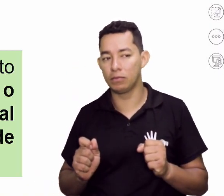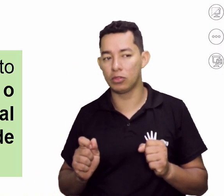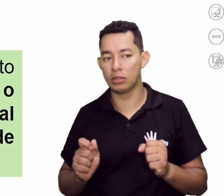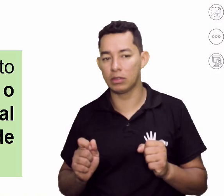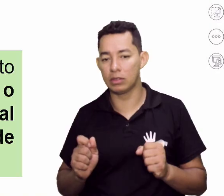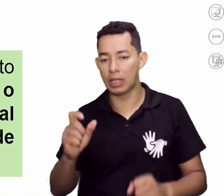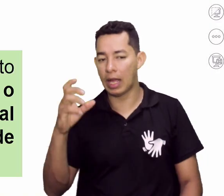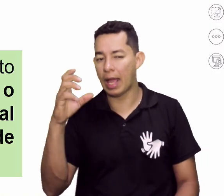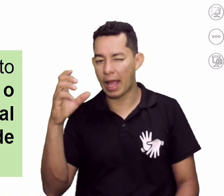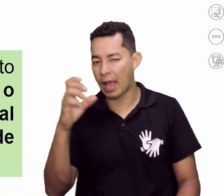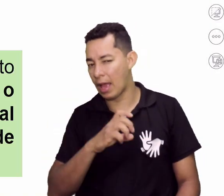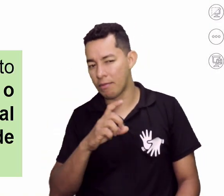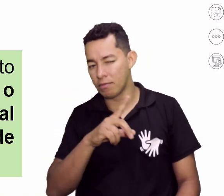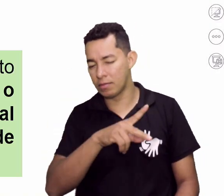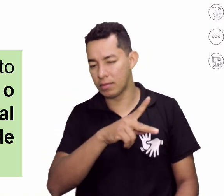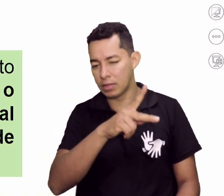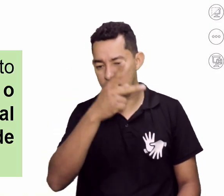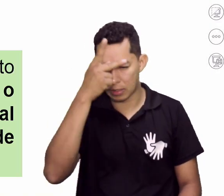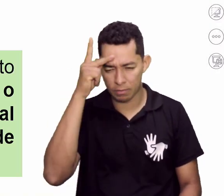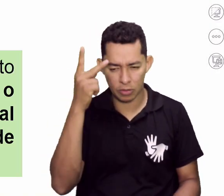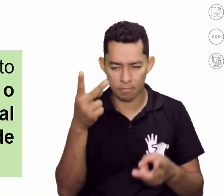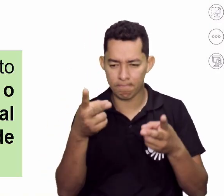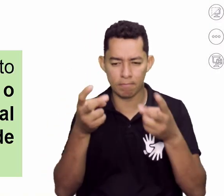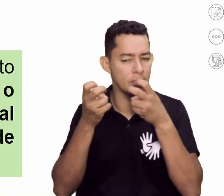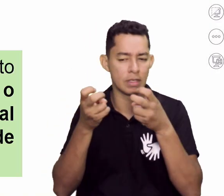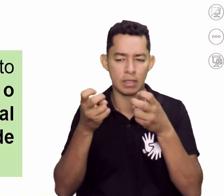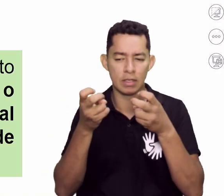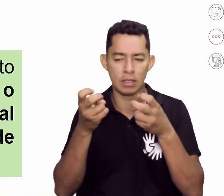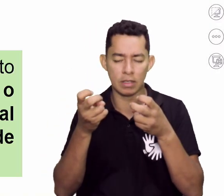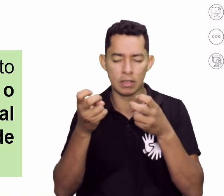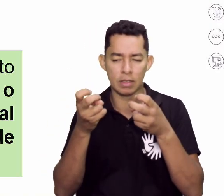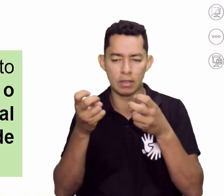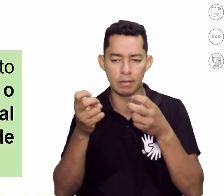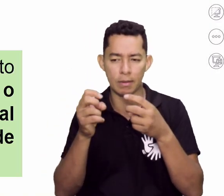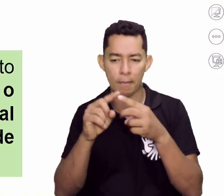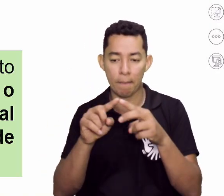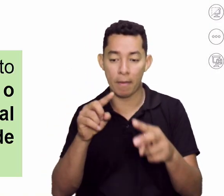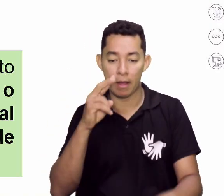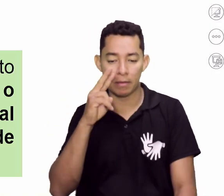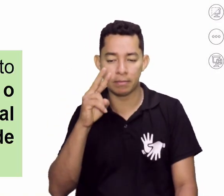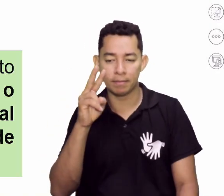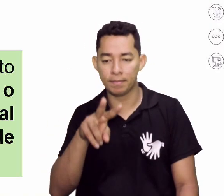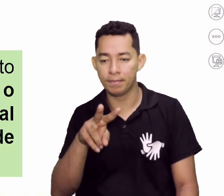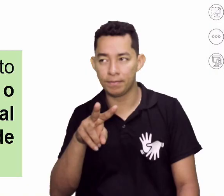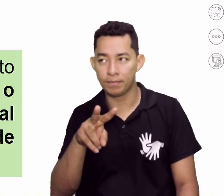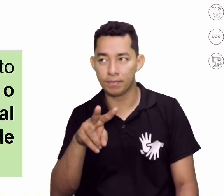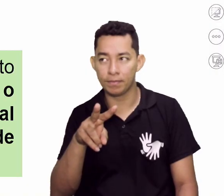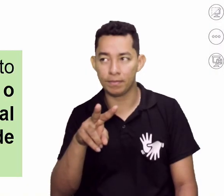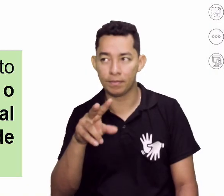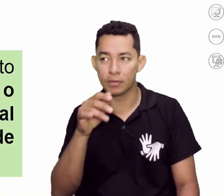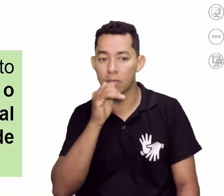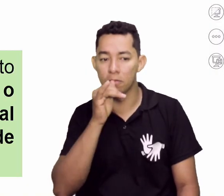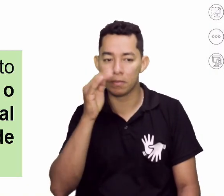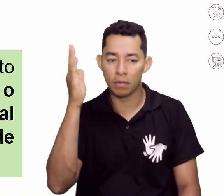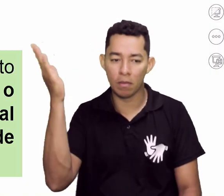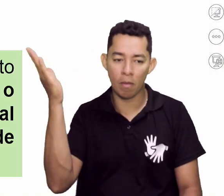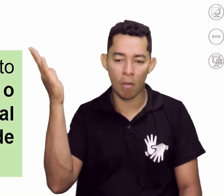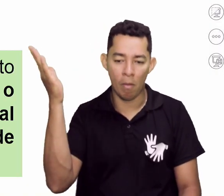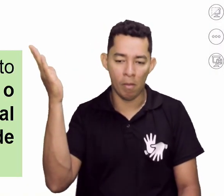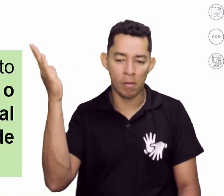imediatamente reconhecida pelos nossos sentidos. Por exemplo, você olha para essa obra de arte